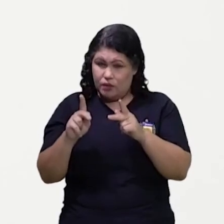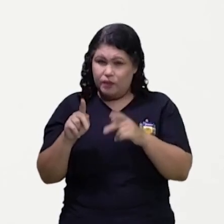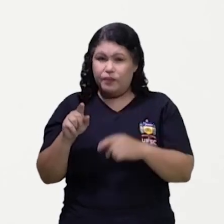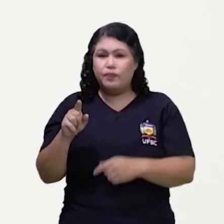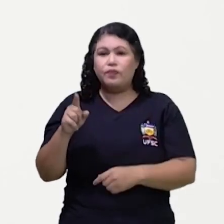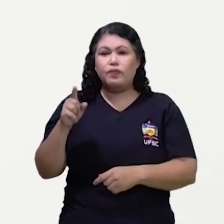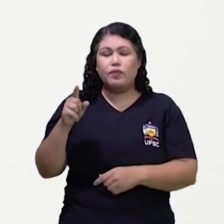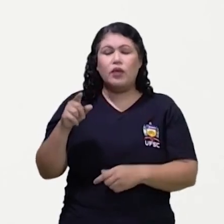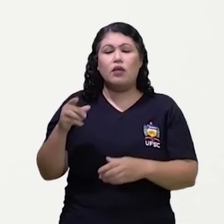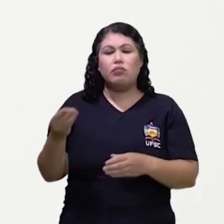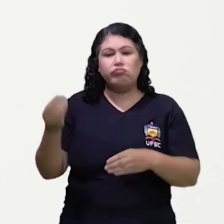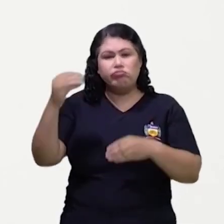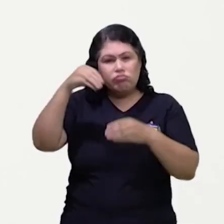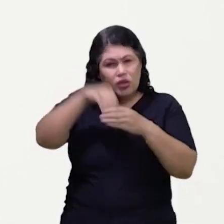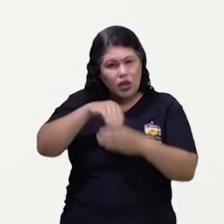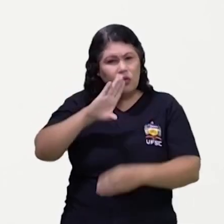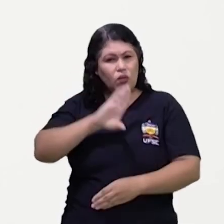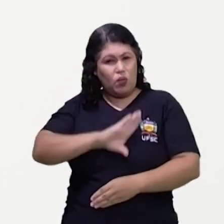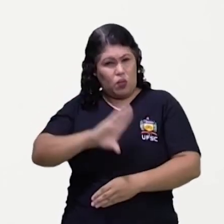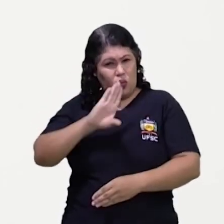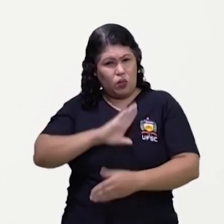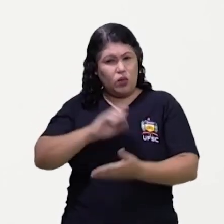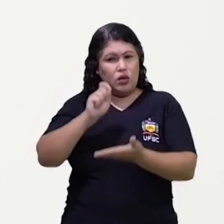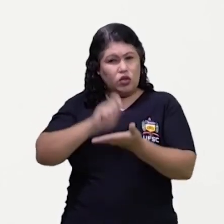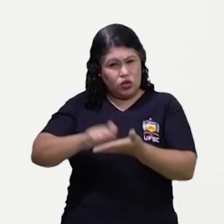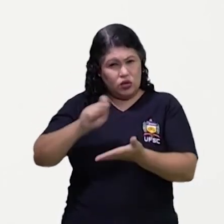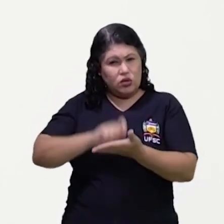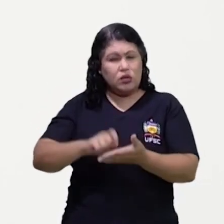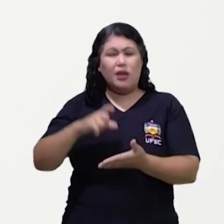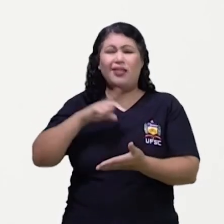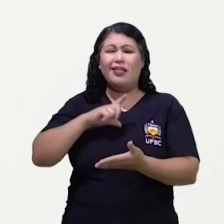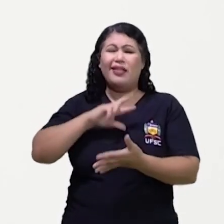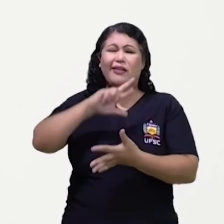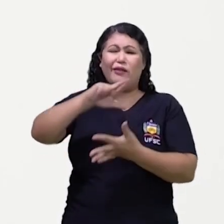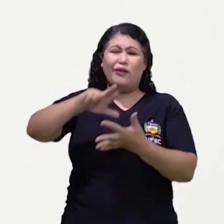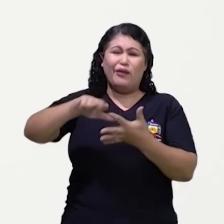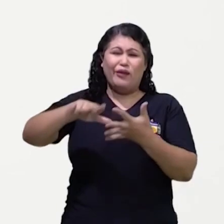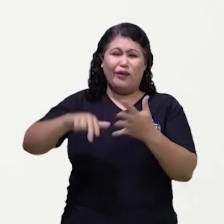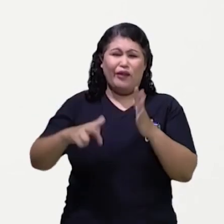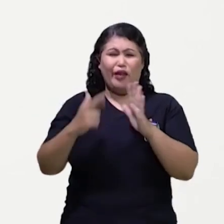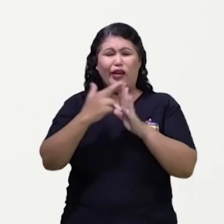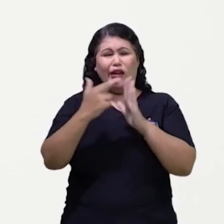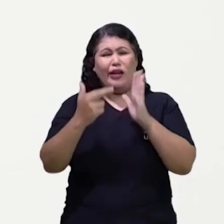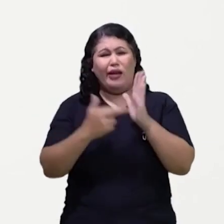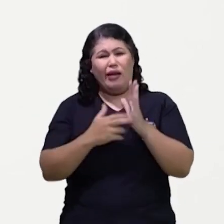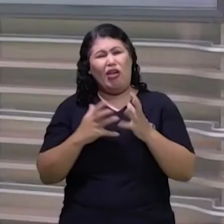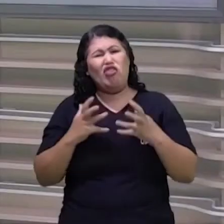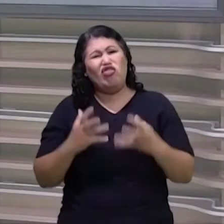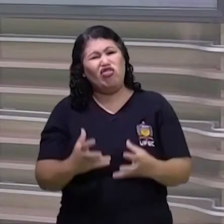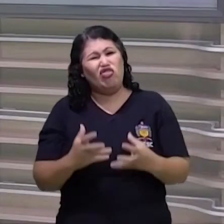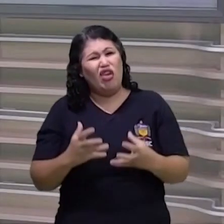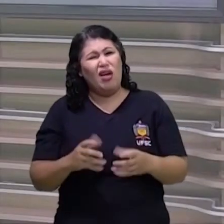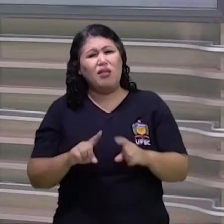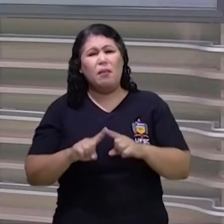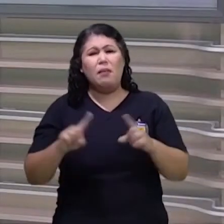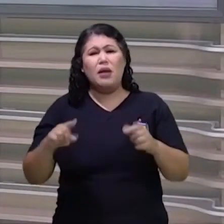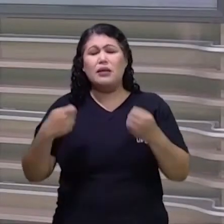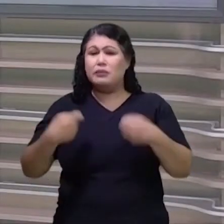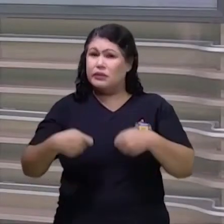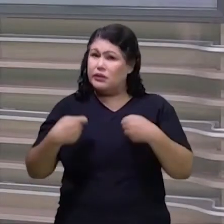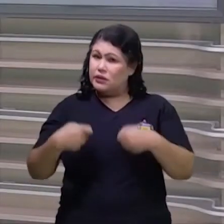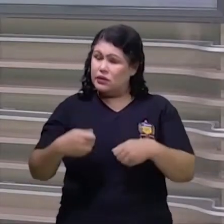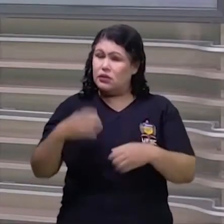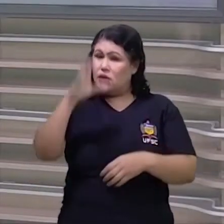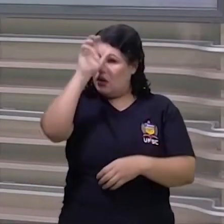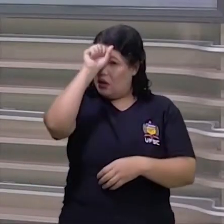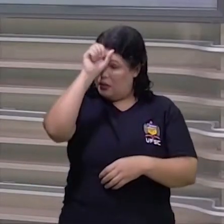gente tem regras. Então, professora, a regra não é uma coisa muito legal, ela incomoda e tal. Pois é, mas a gente tem regras.